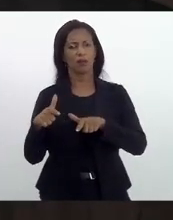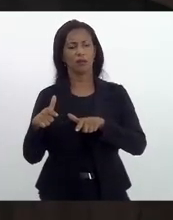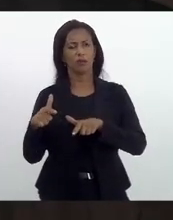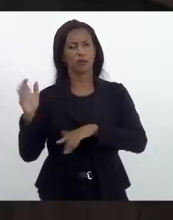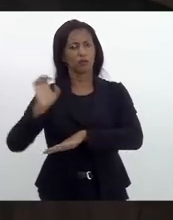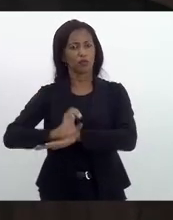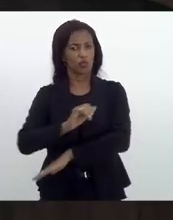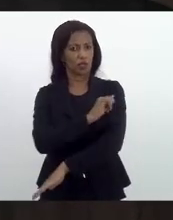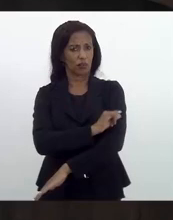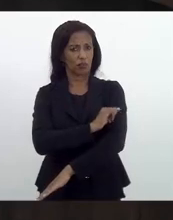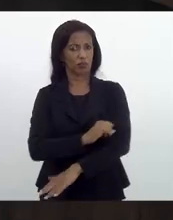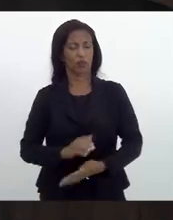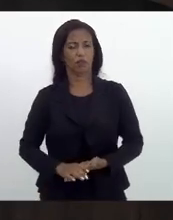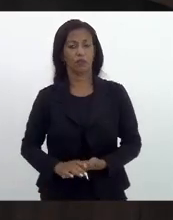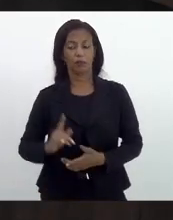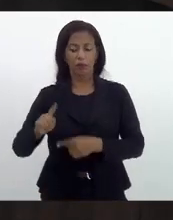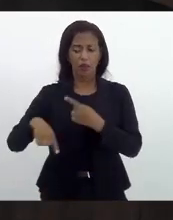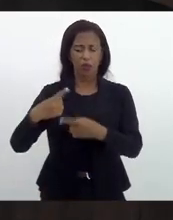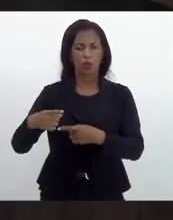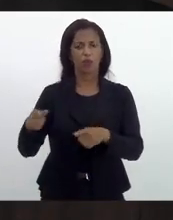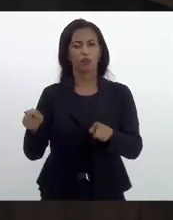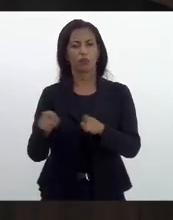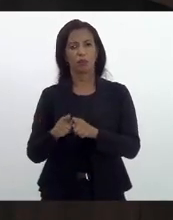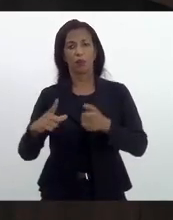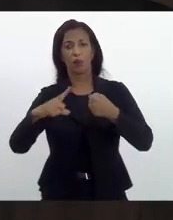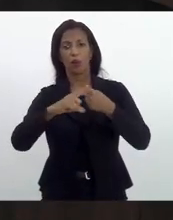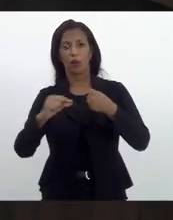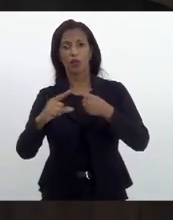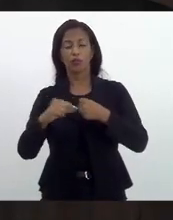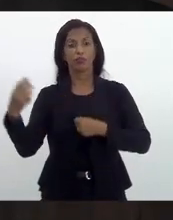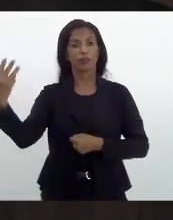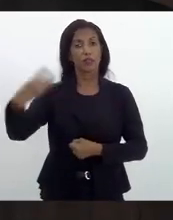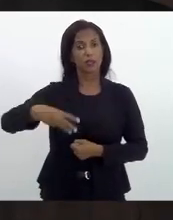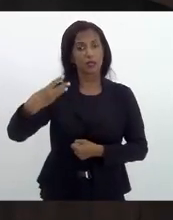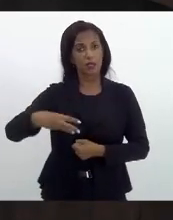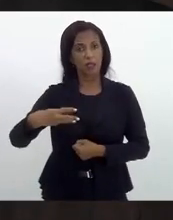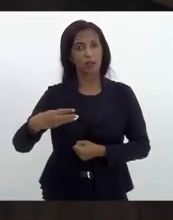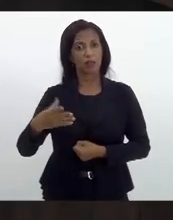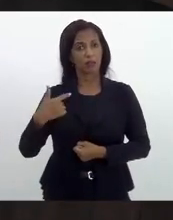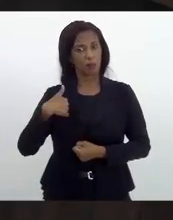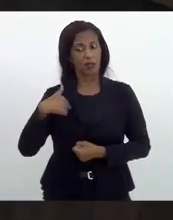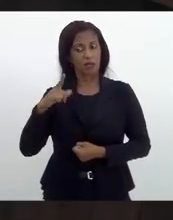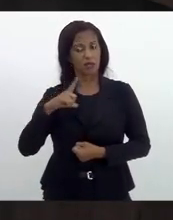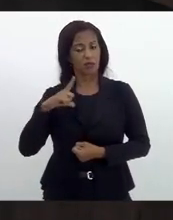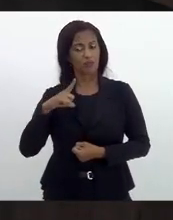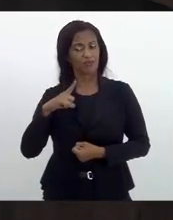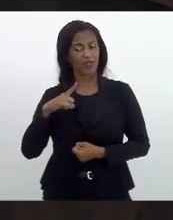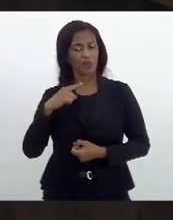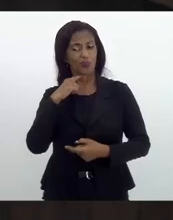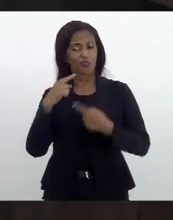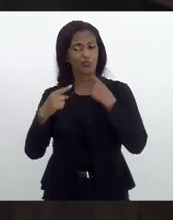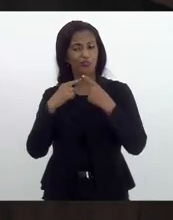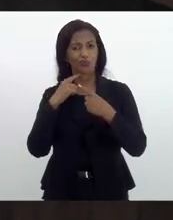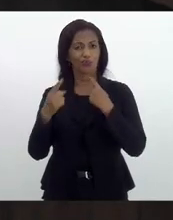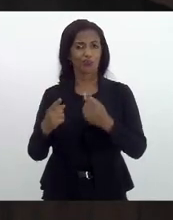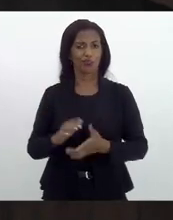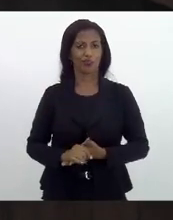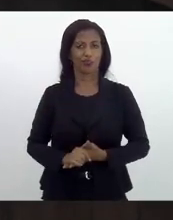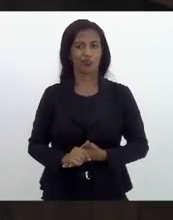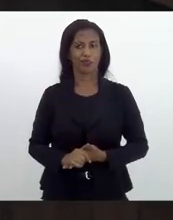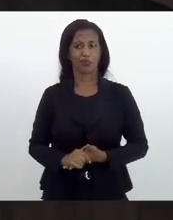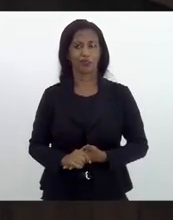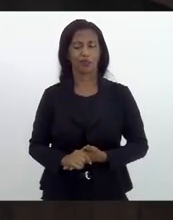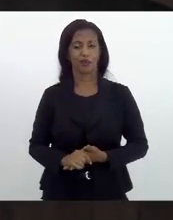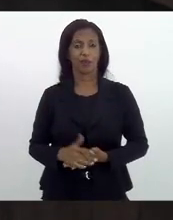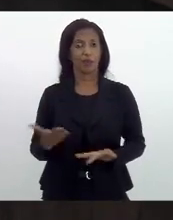E um outro avanço que eu acho importante é esse artigo terceiro que a gente fez, mas eu tenho ponderações sobre ele. Por que eu tenho ponderações sobre